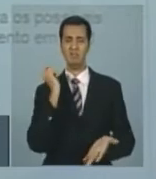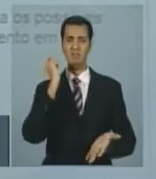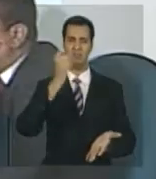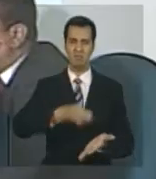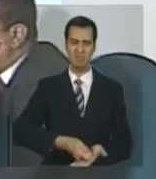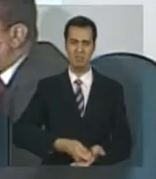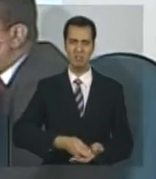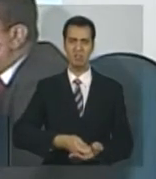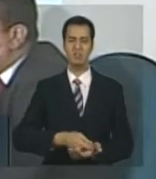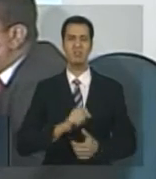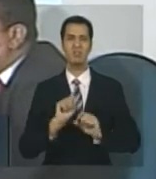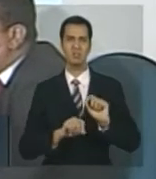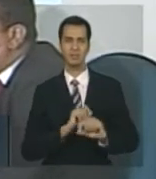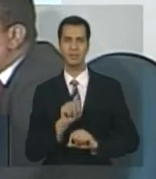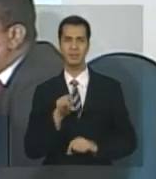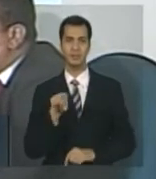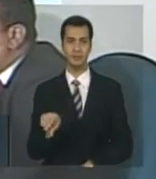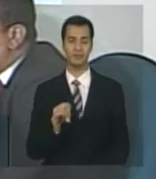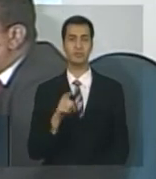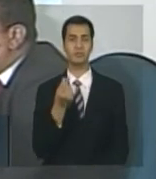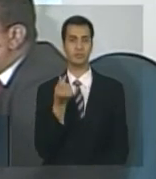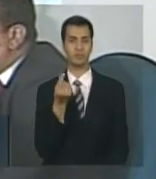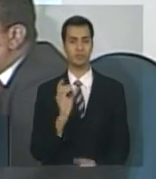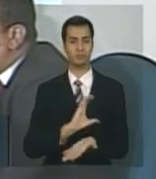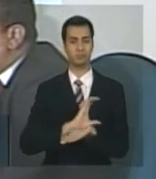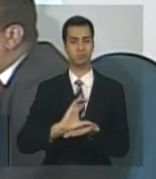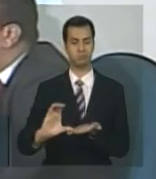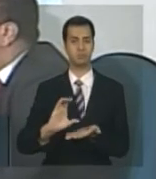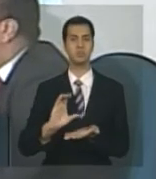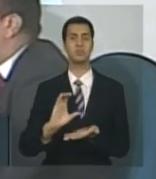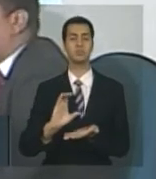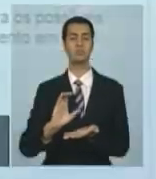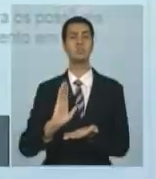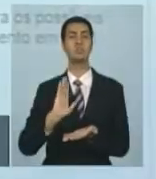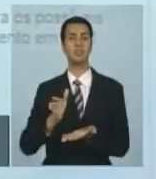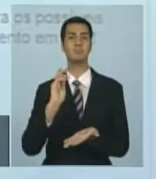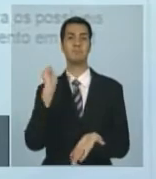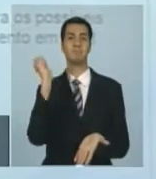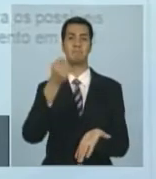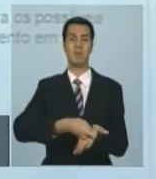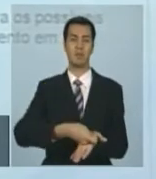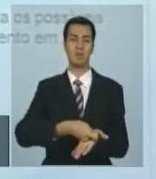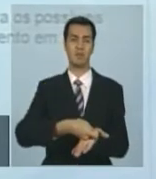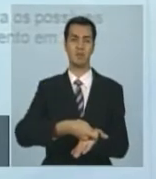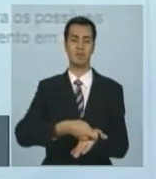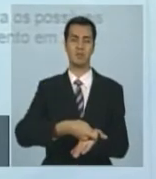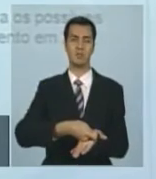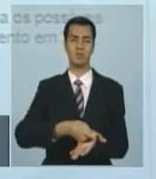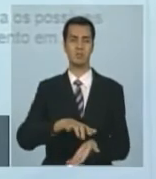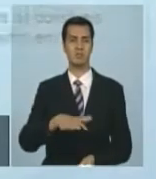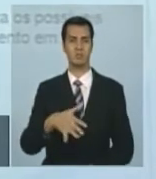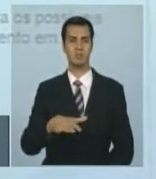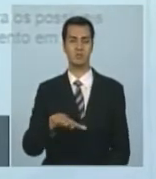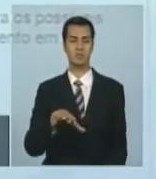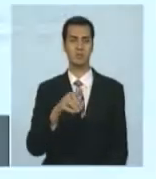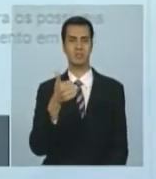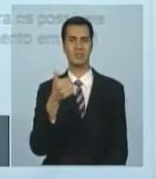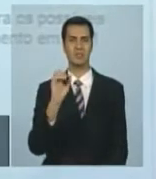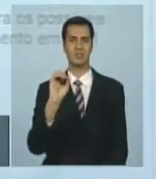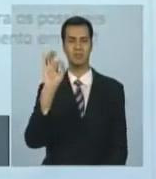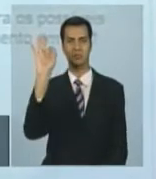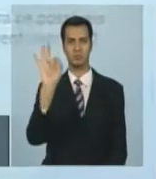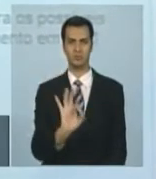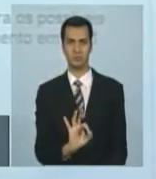E pagamos desse que foi empenhado, nós pagamos aproximadamente pouco mais de